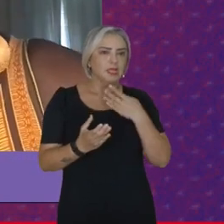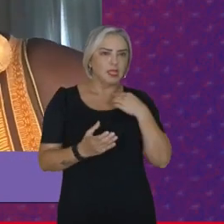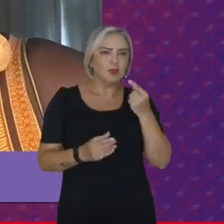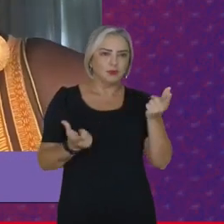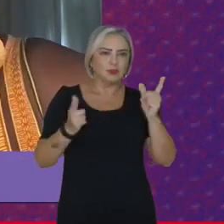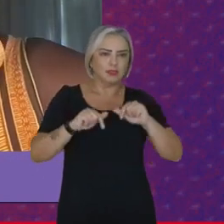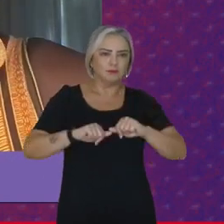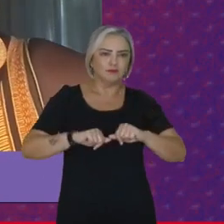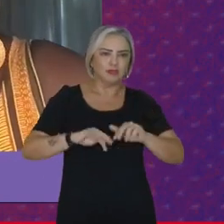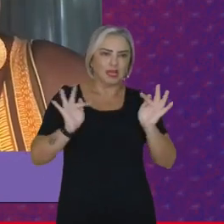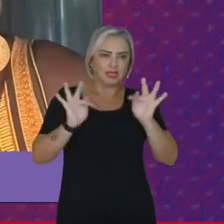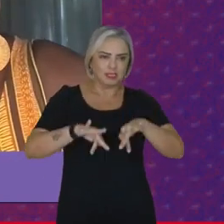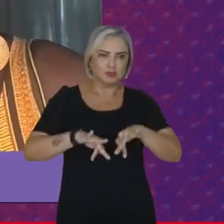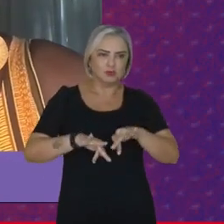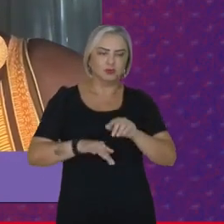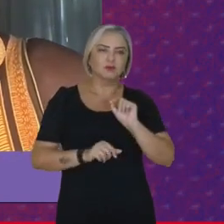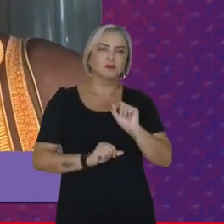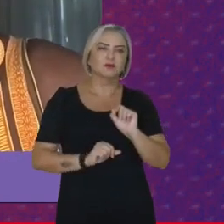quero...